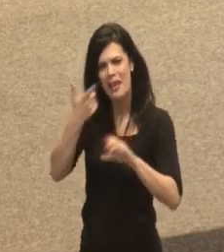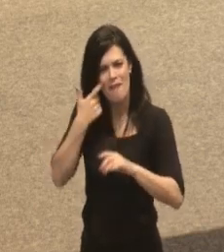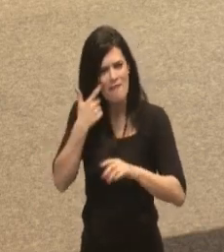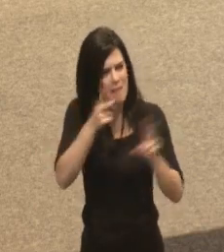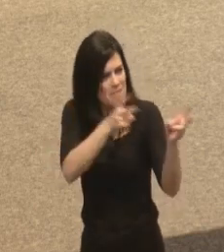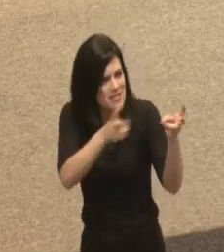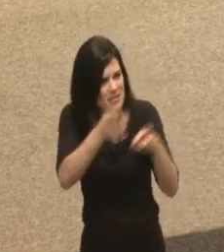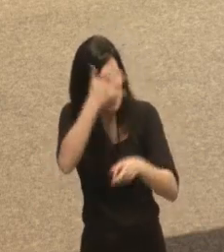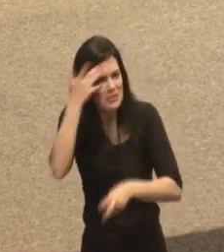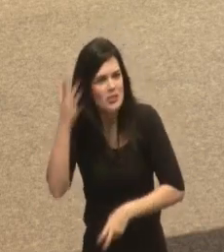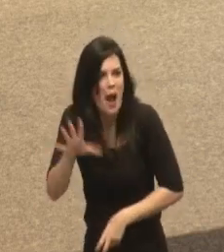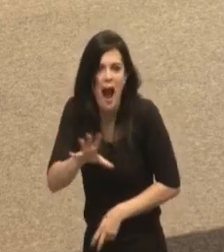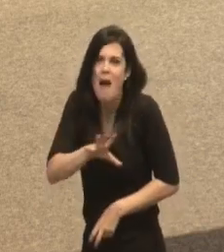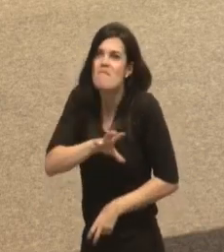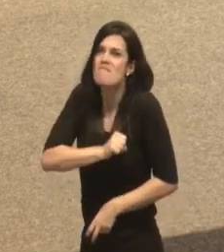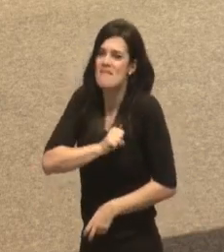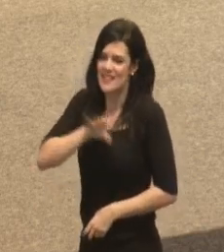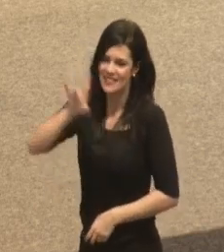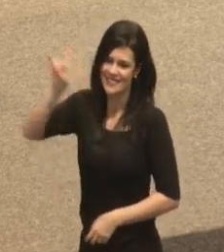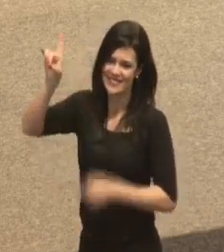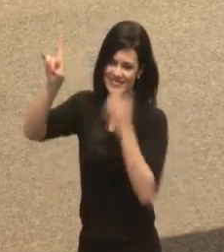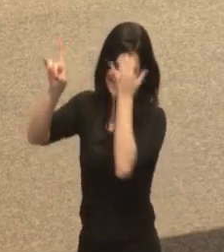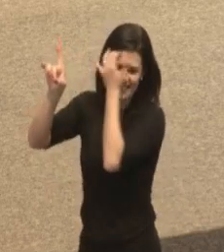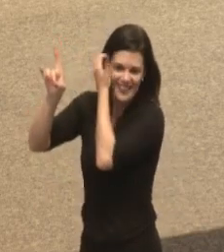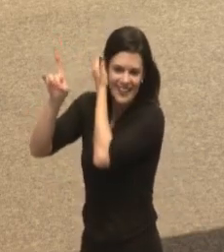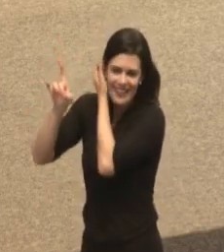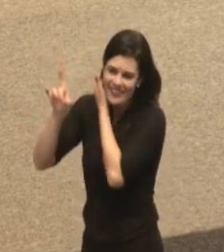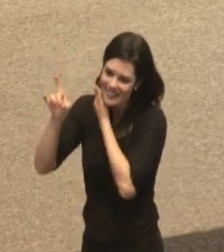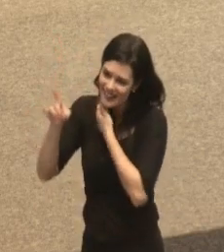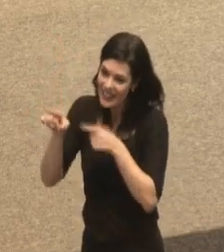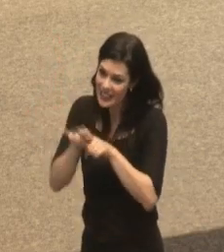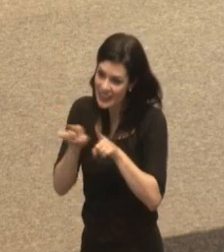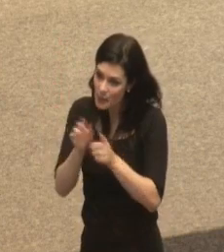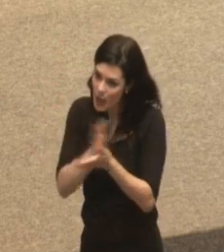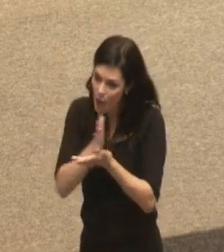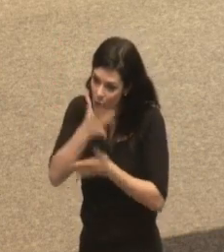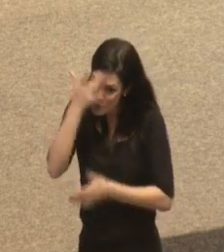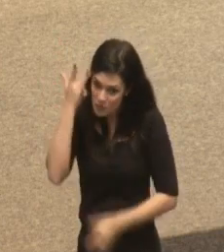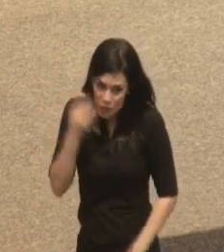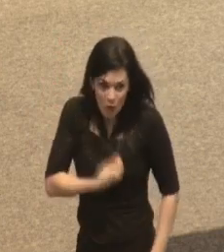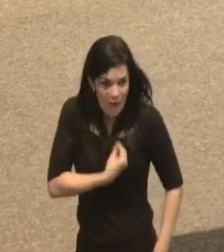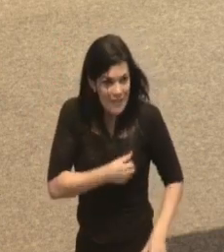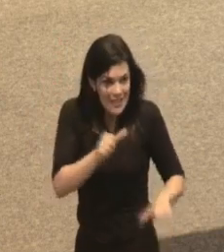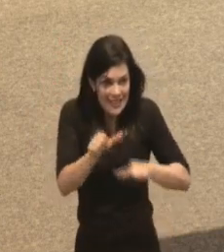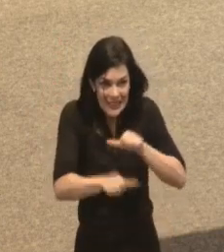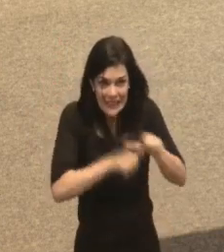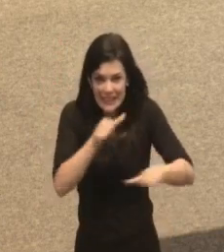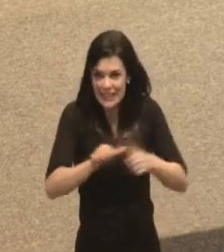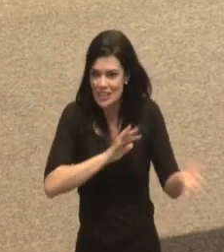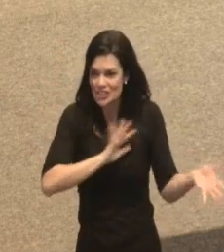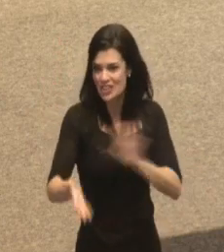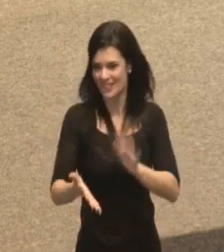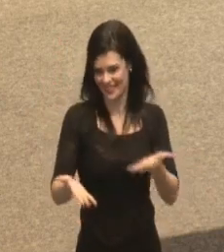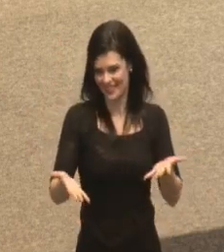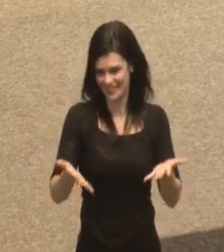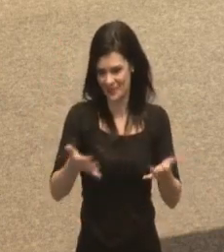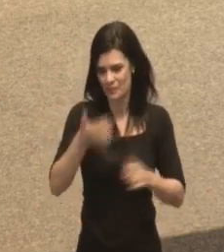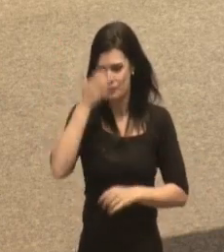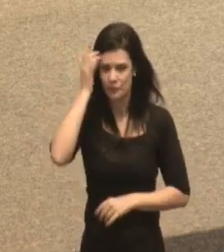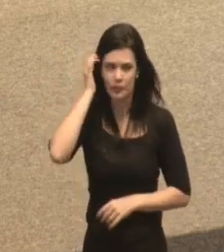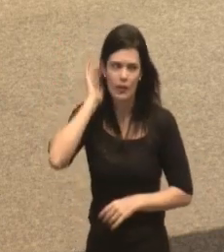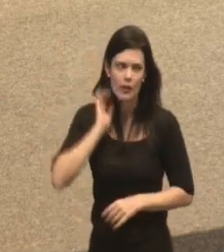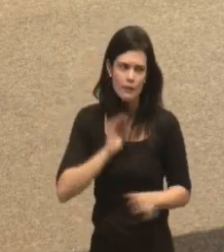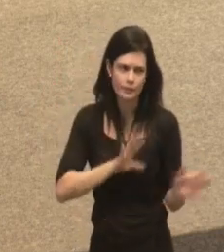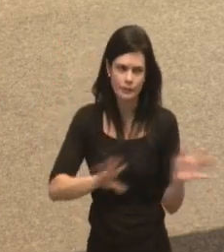com alegria. É maravilhoso, irmãos, ver vidas transformadas. Ontem eu compartilhei um testemunho com os pastores.